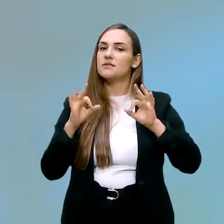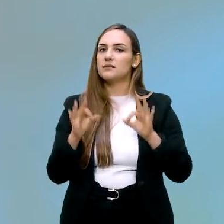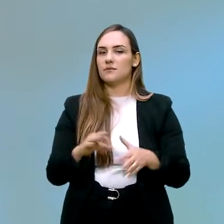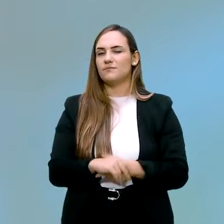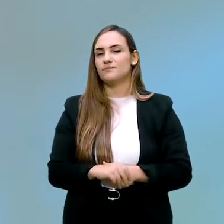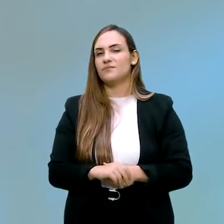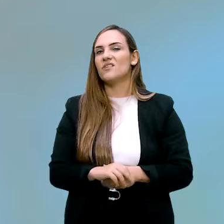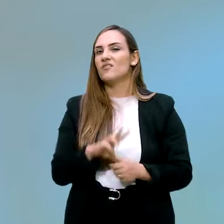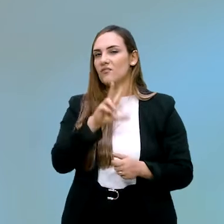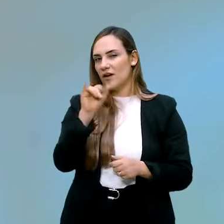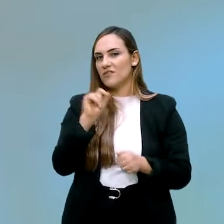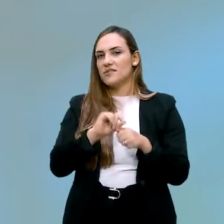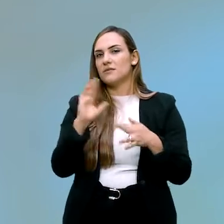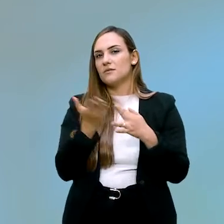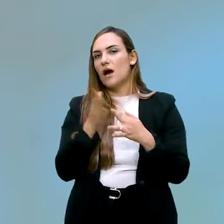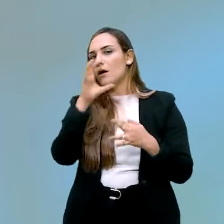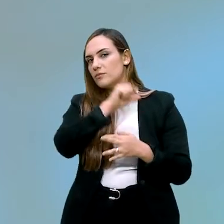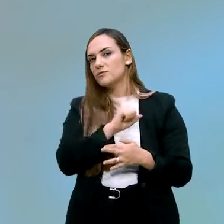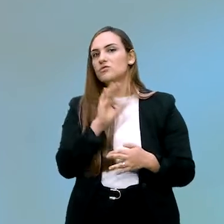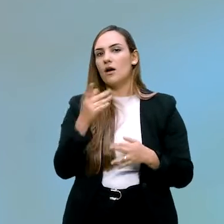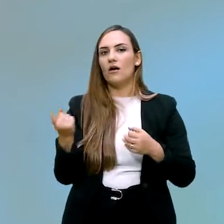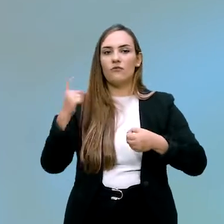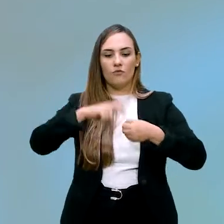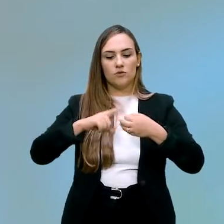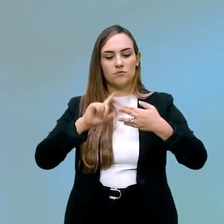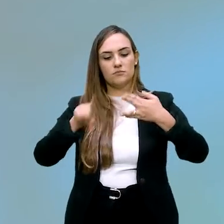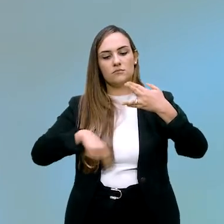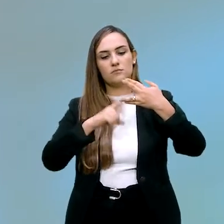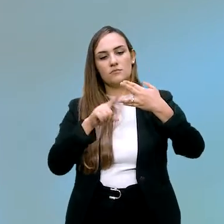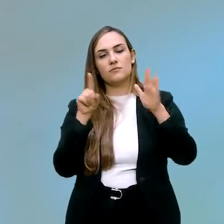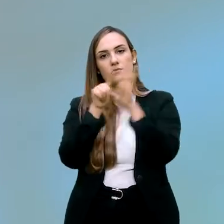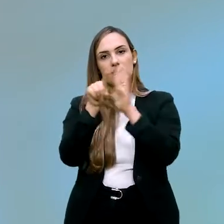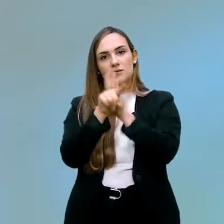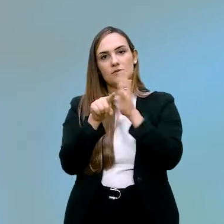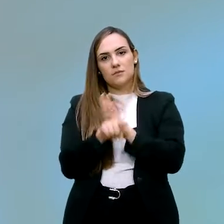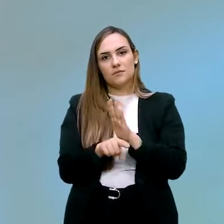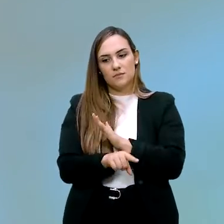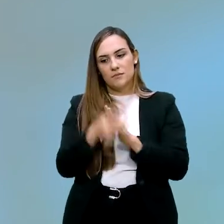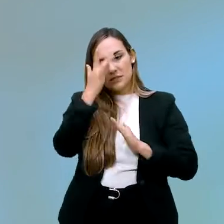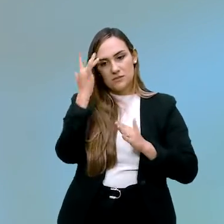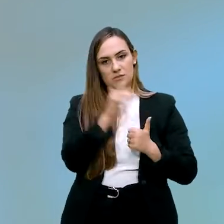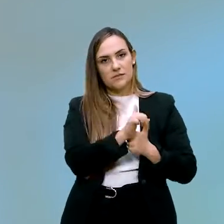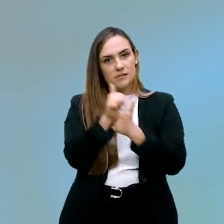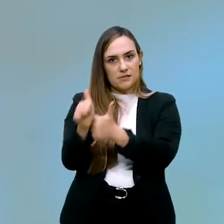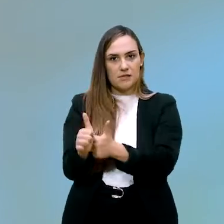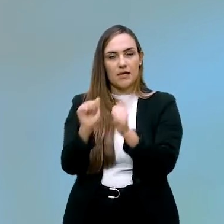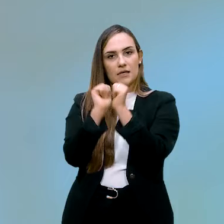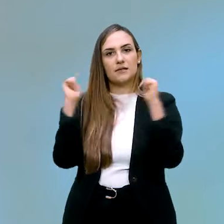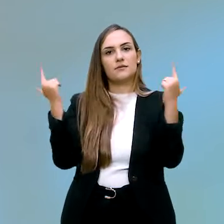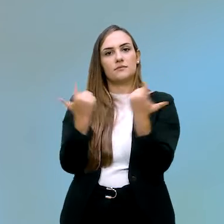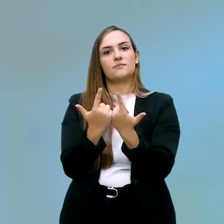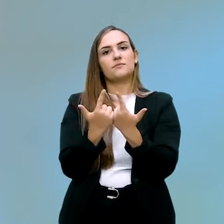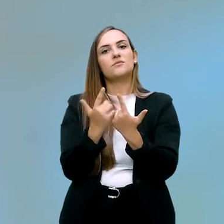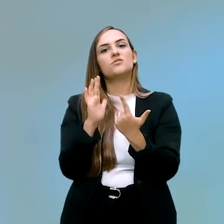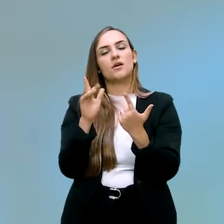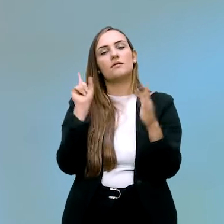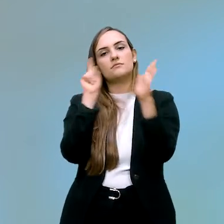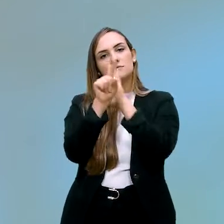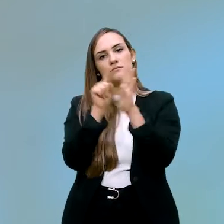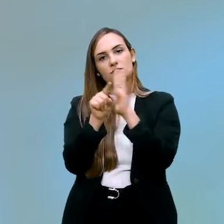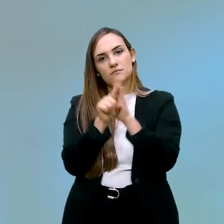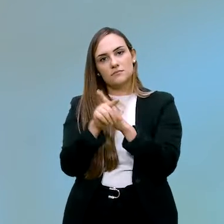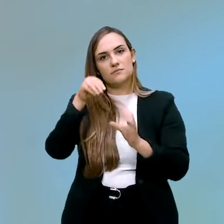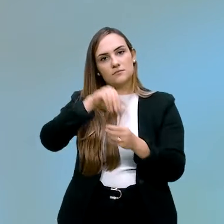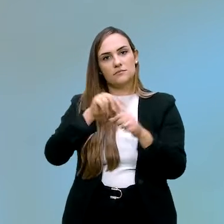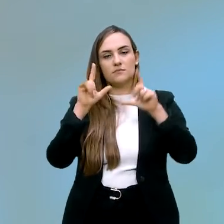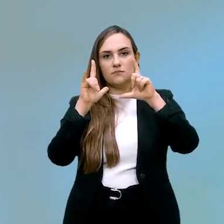gente volta, vamos fazer um breve intervalo aqui, a gente volta no segundo bloco com as perguntas que os seguidores da Assembleia Legislativa mandaram